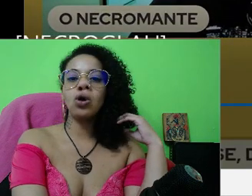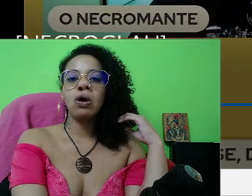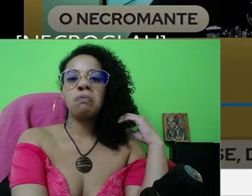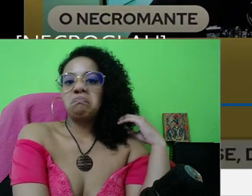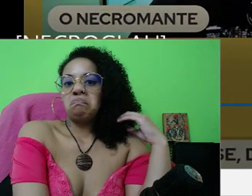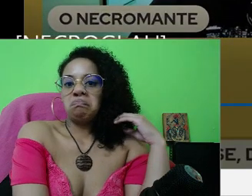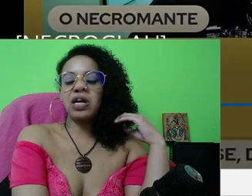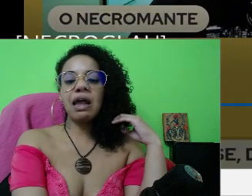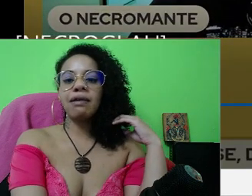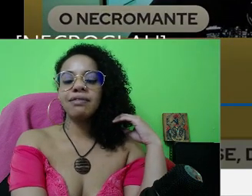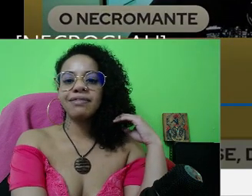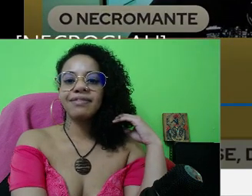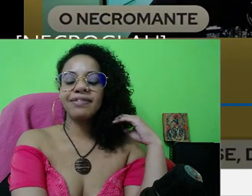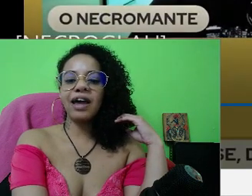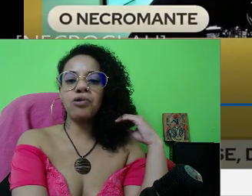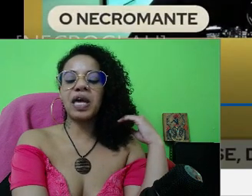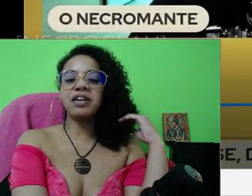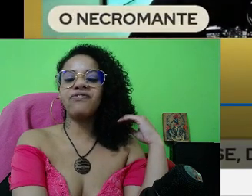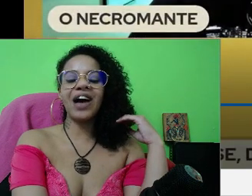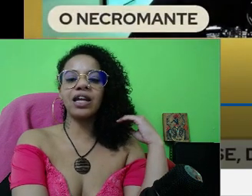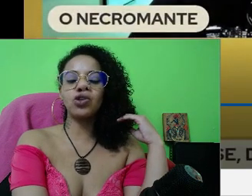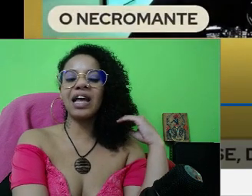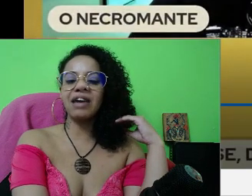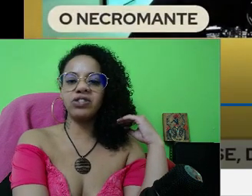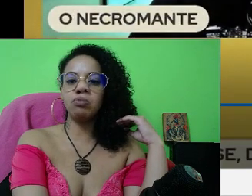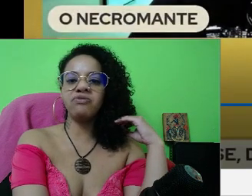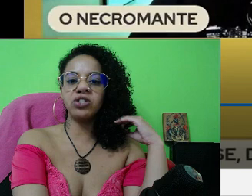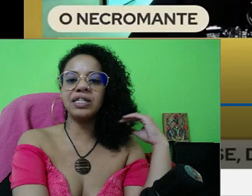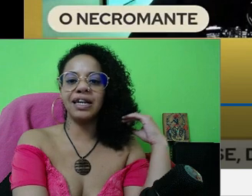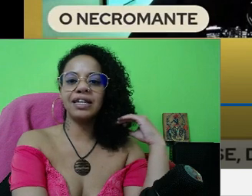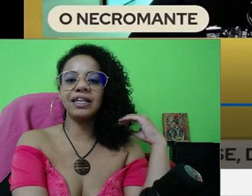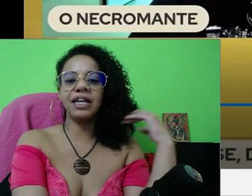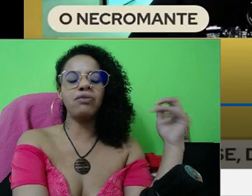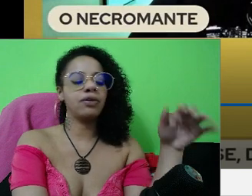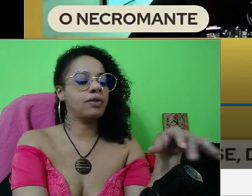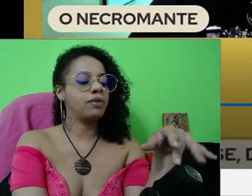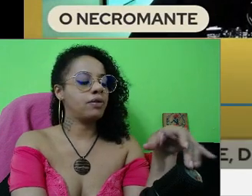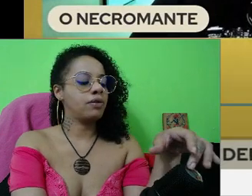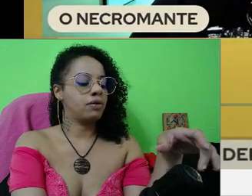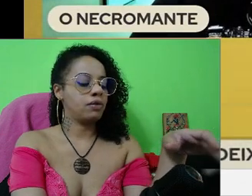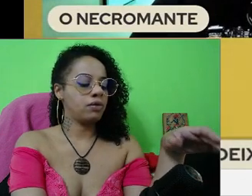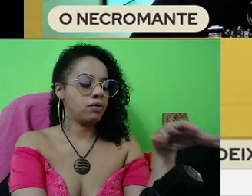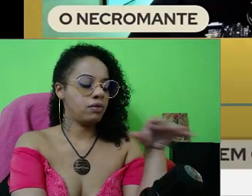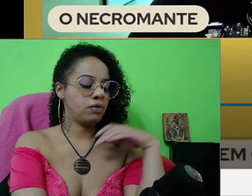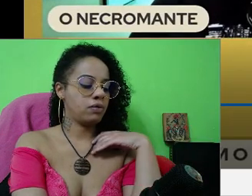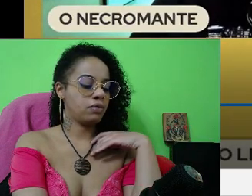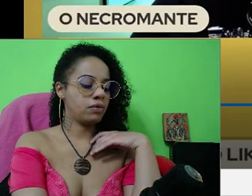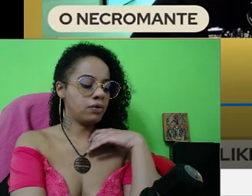eu sou sei lá né alguém que fala toda a Live sobre você né